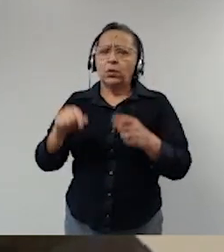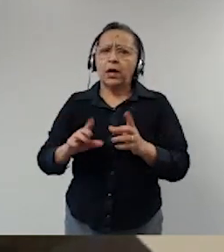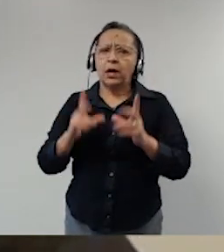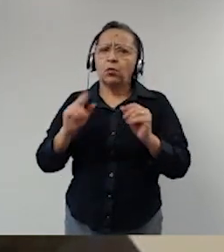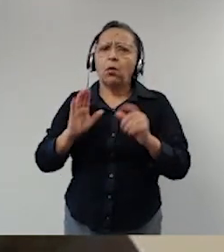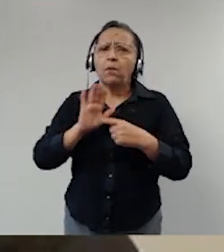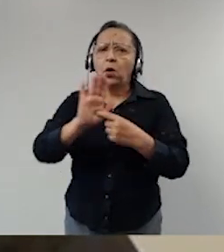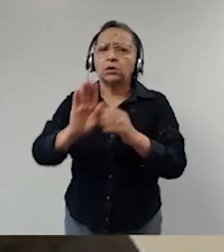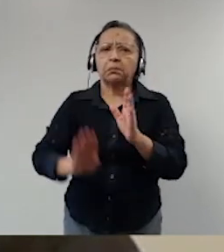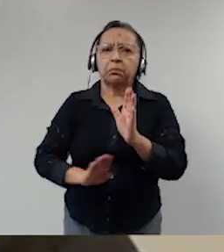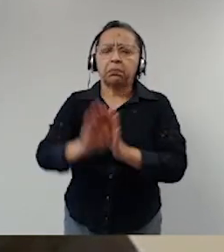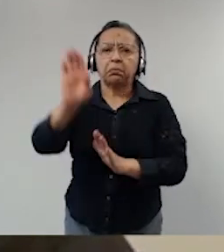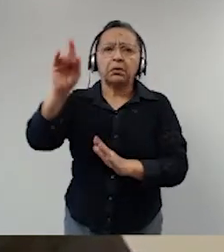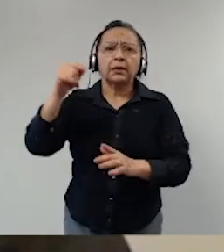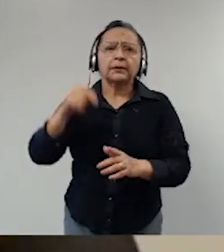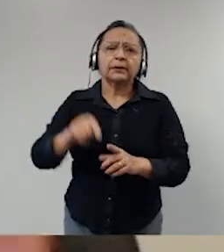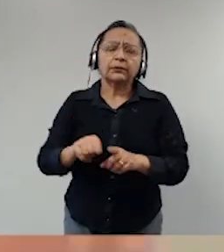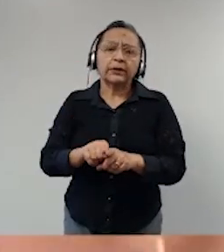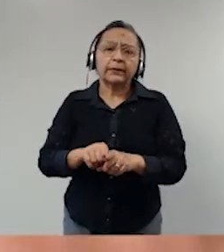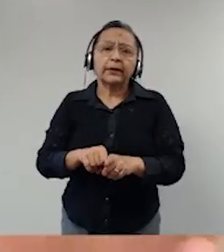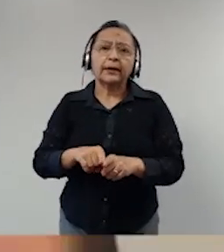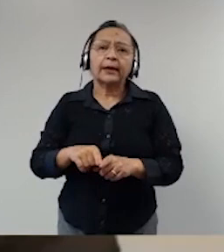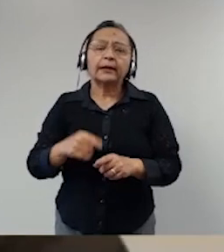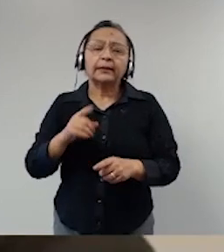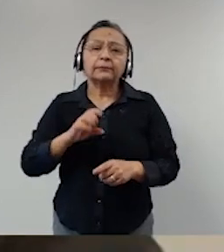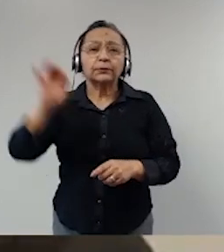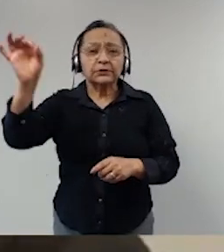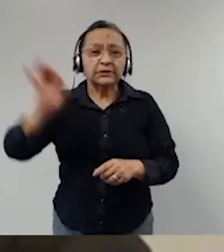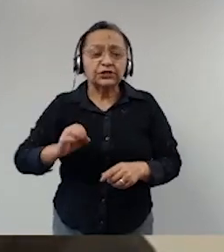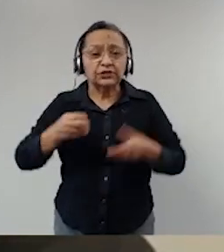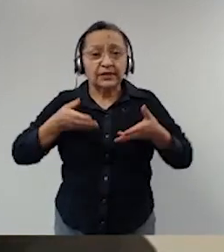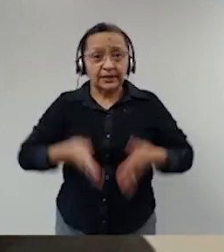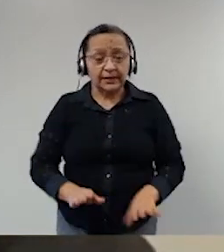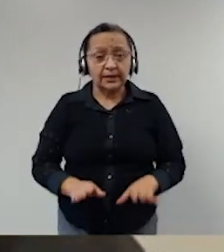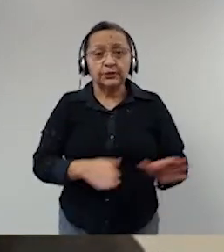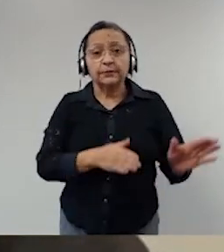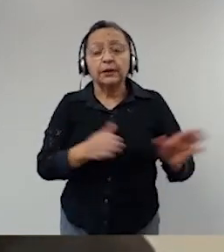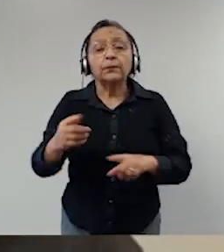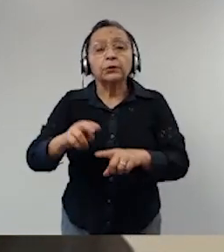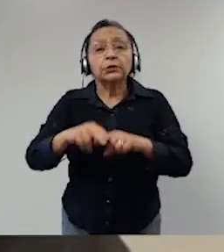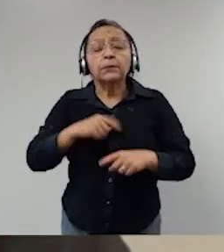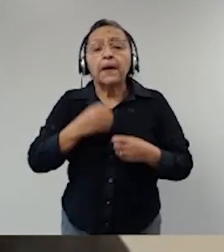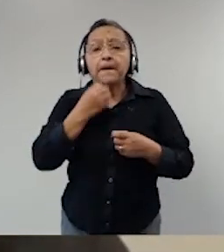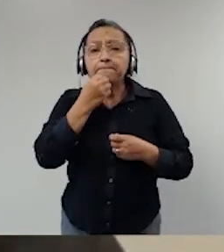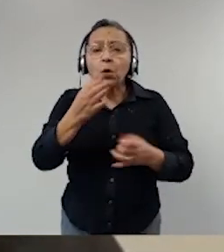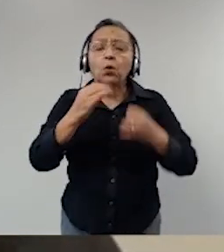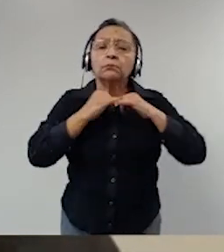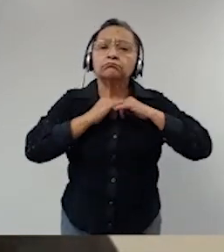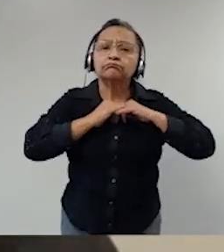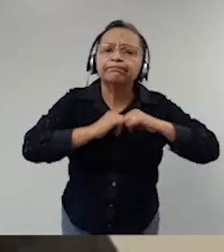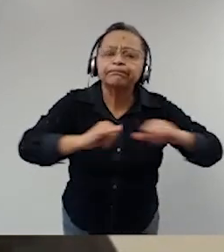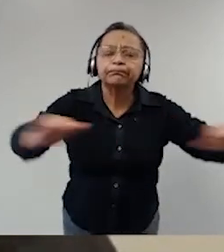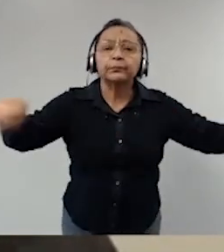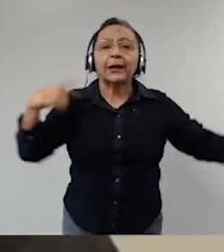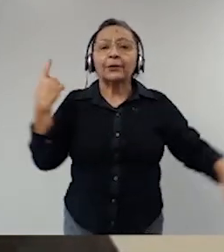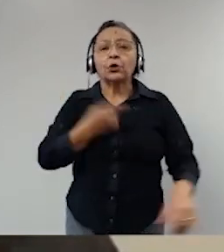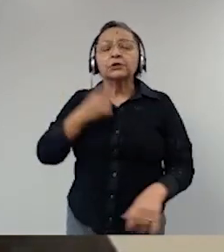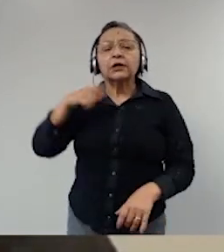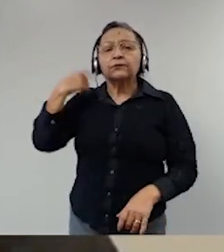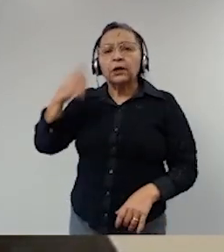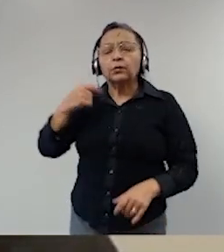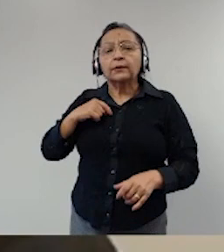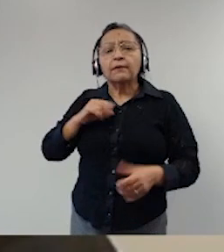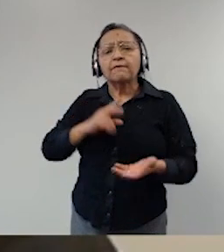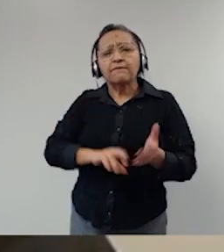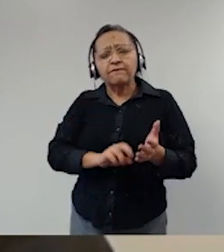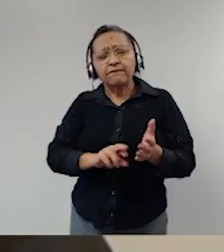de mortalidade normal da população europeia. Portanto, eu antevejo aí uma boa notícia para todos nós advogados, que são vários casos em